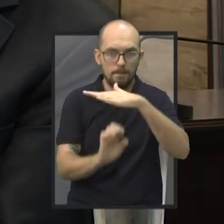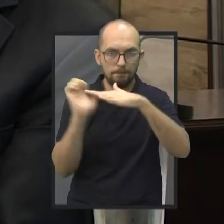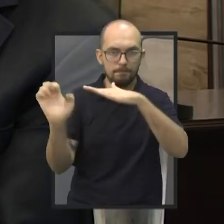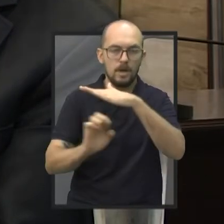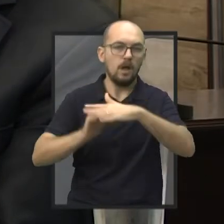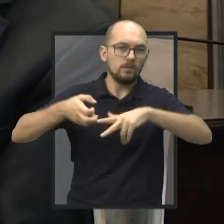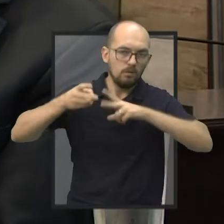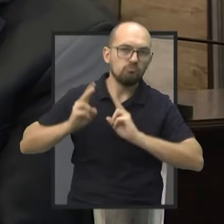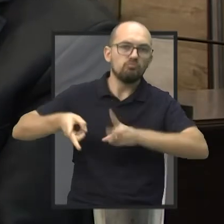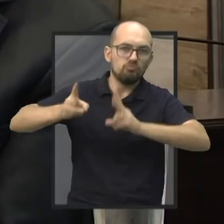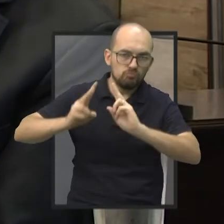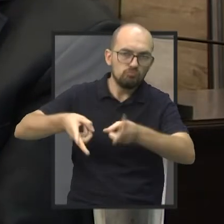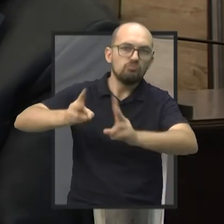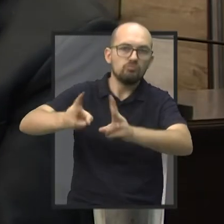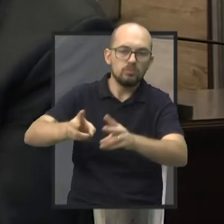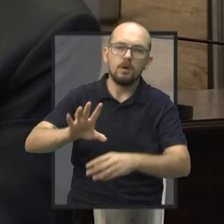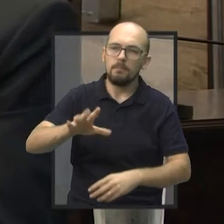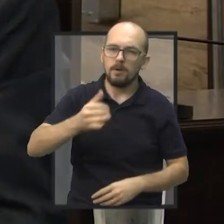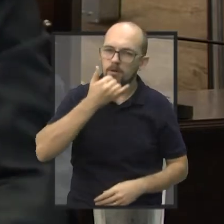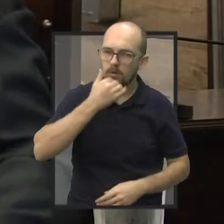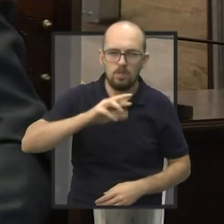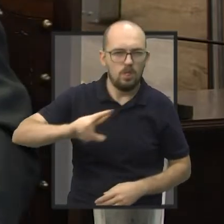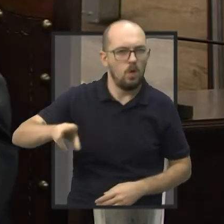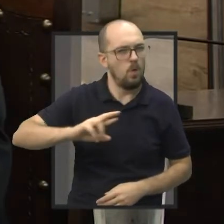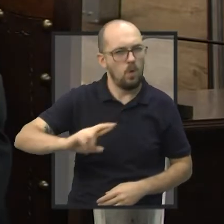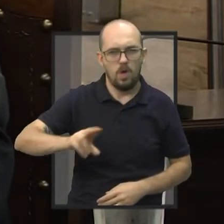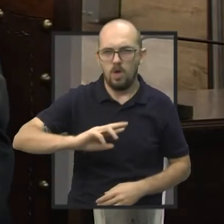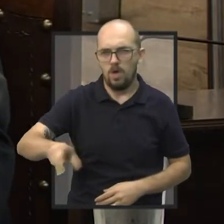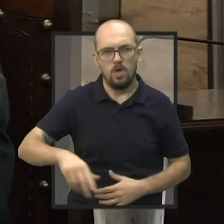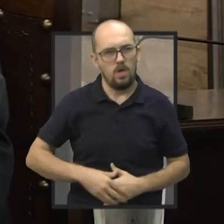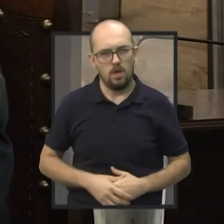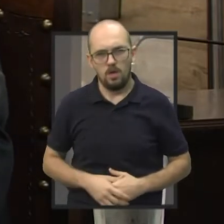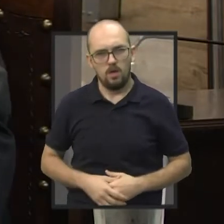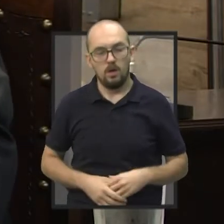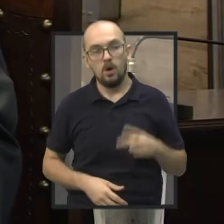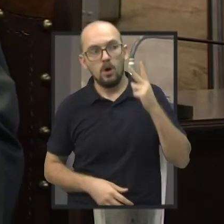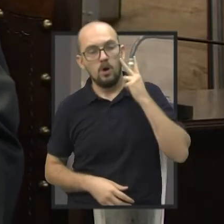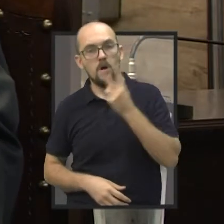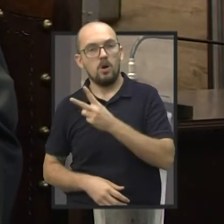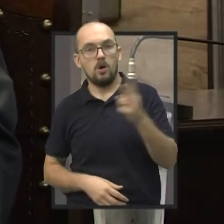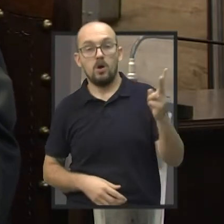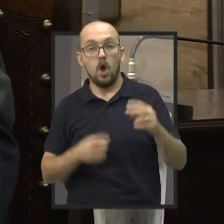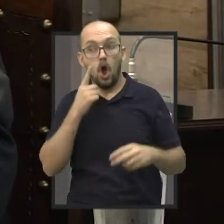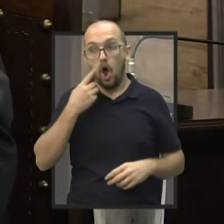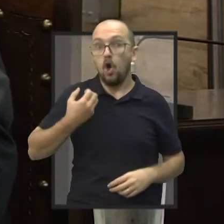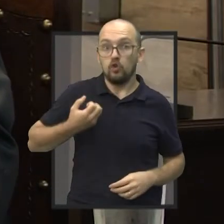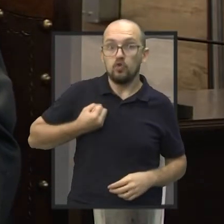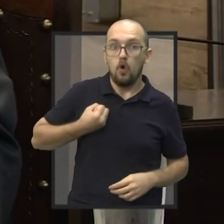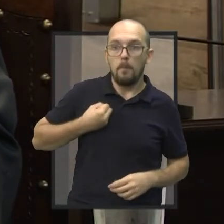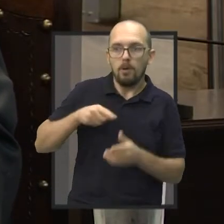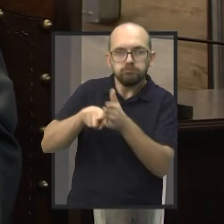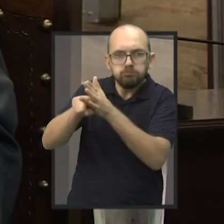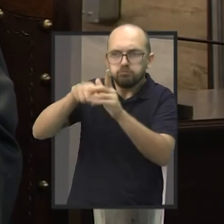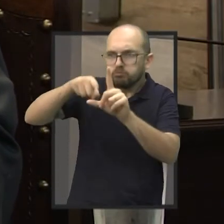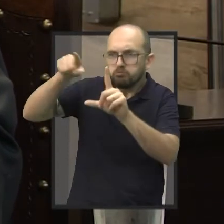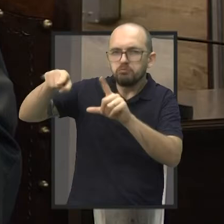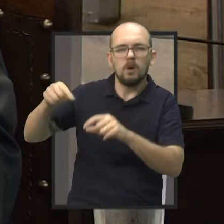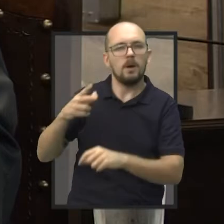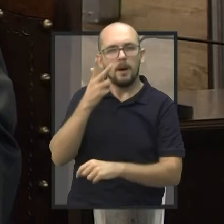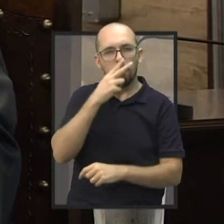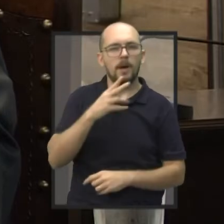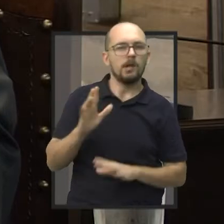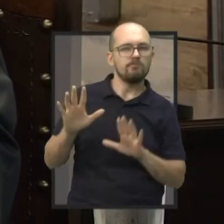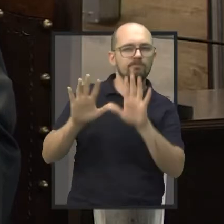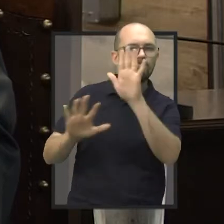ativas, né, da economia está ativa, mas não é assim. Infelizmente, do ponto de vista de fato, muitas vezes os números eles podem conter ciladas,